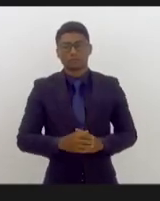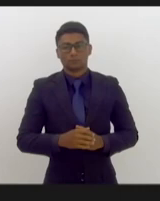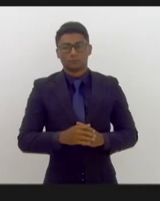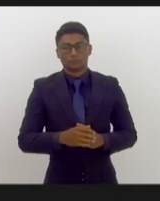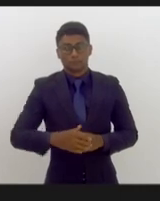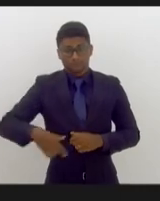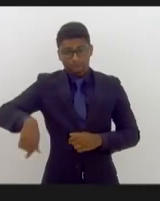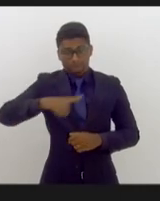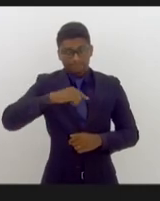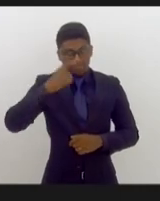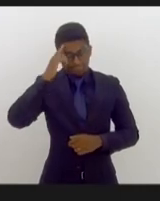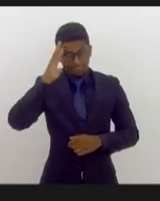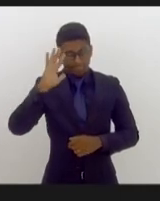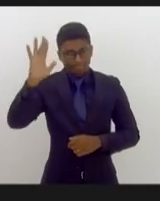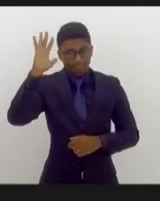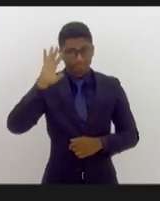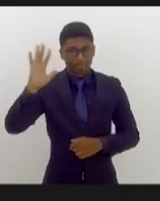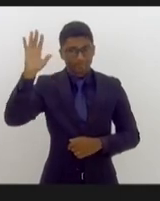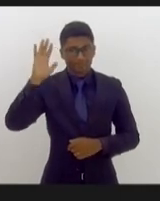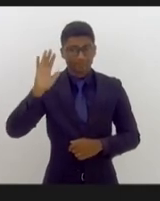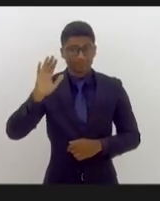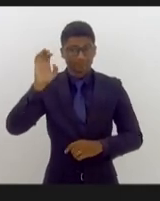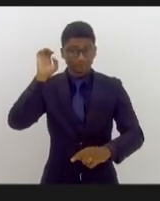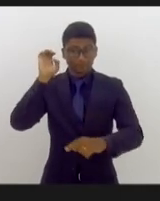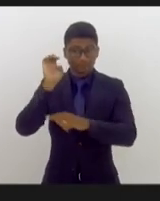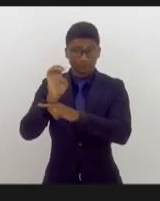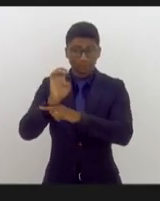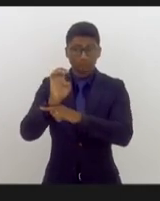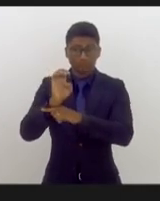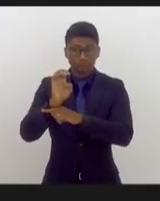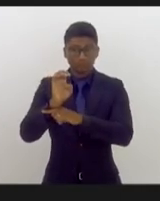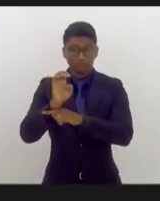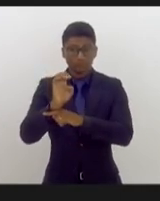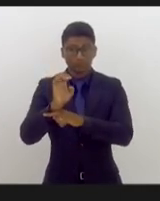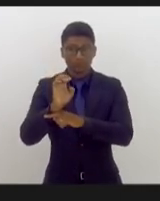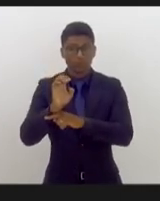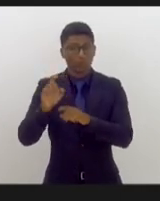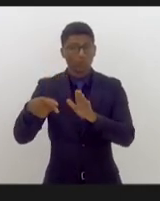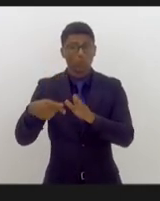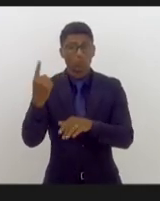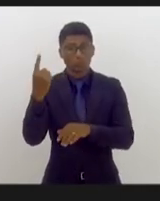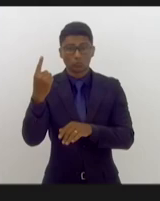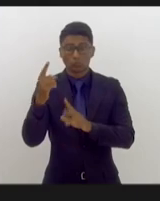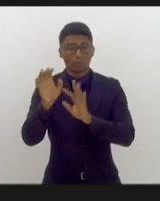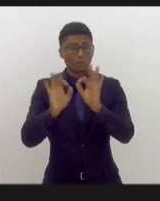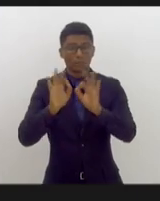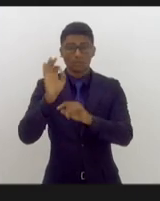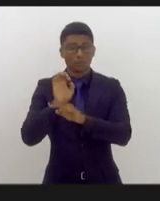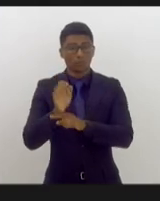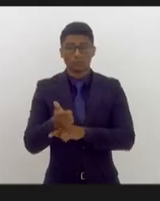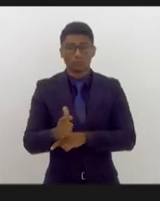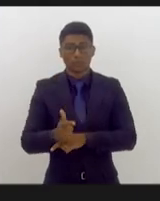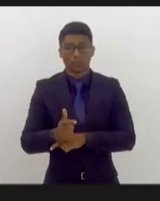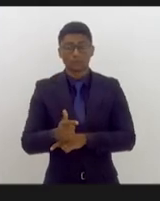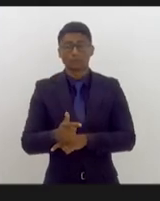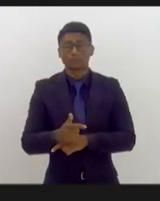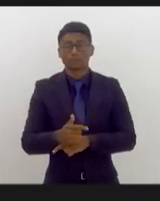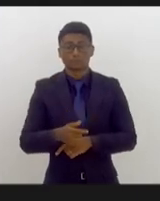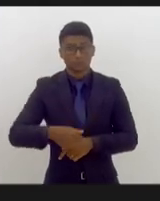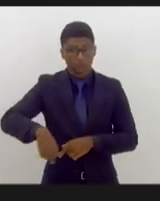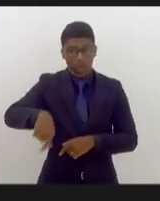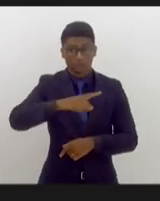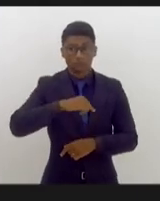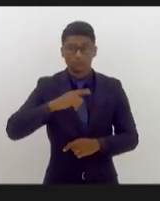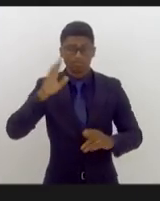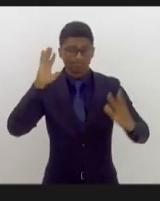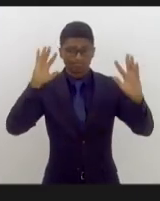o nosso estado saindo daquele limbo de único estado que não possui plano estadual para estado com plano estadual, isso melhora